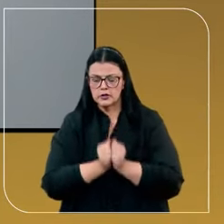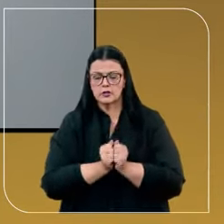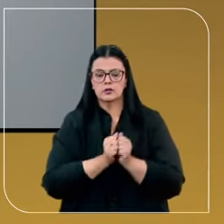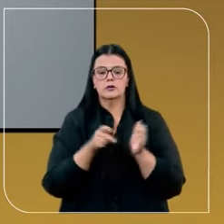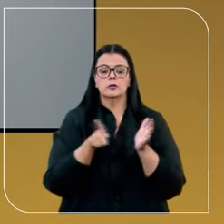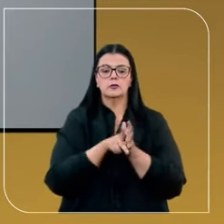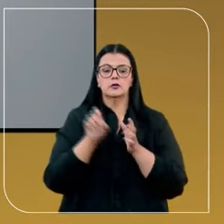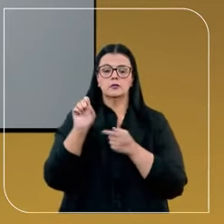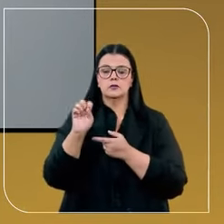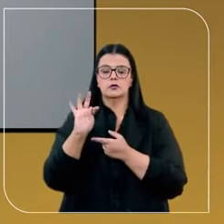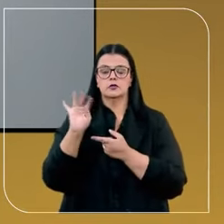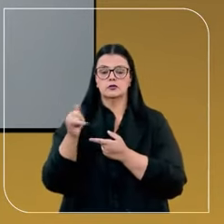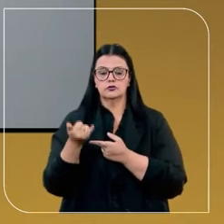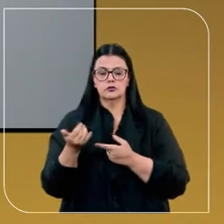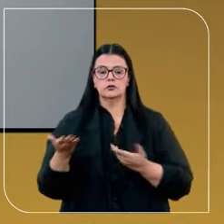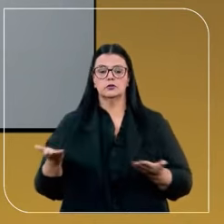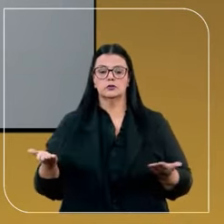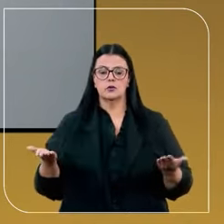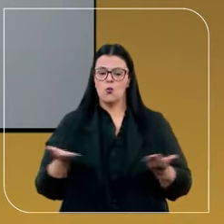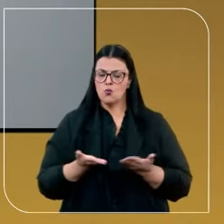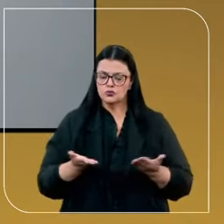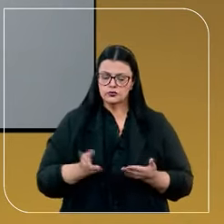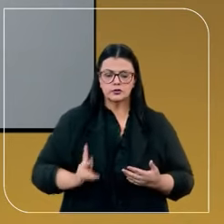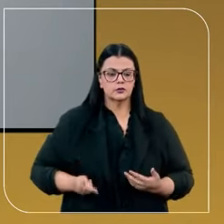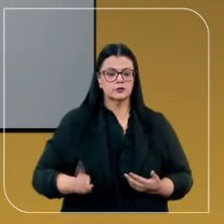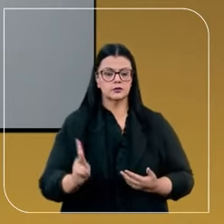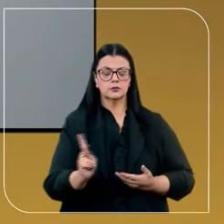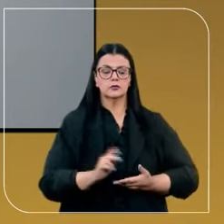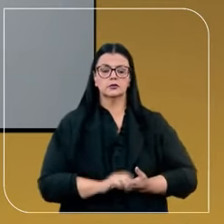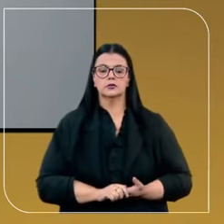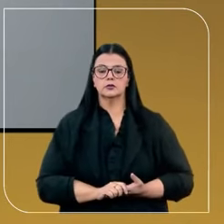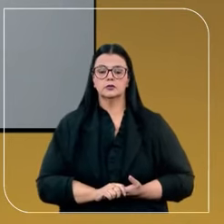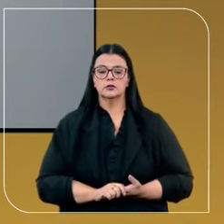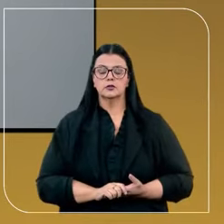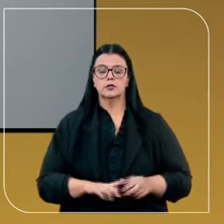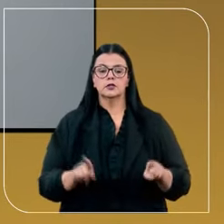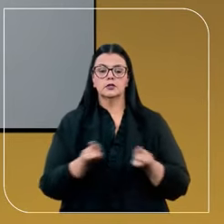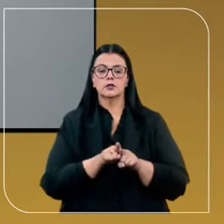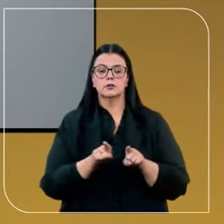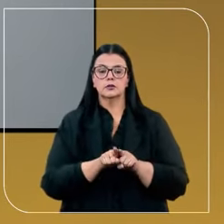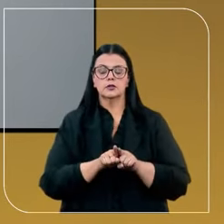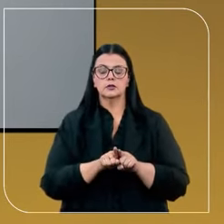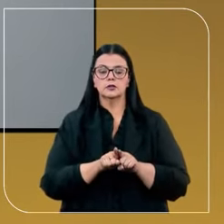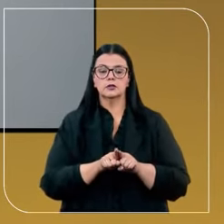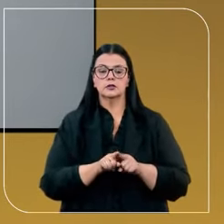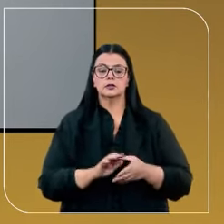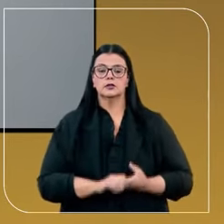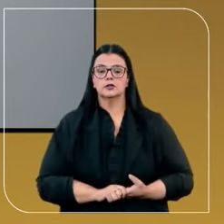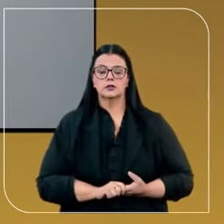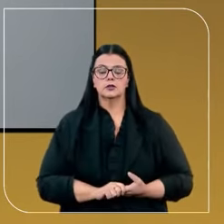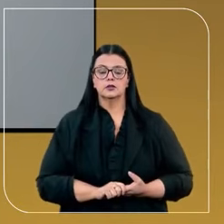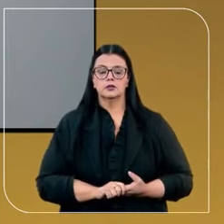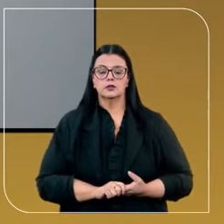Tribunal de Justiça, de hoje e de sempre. E o faço, permitam-me, em nome